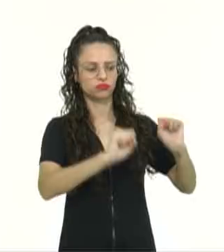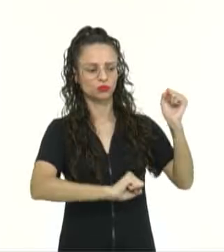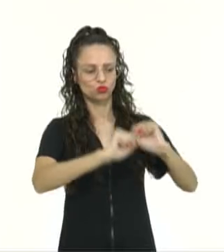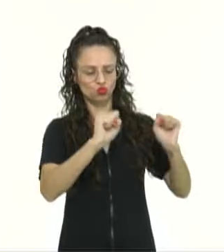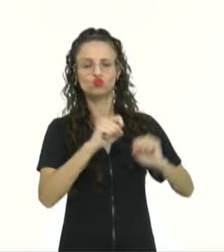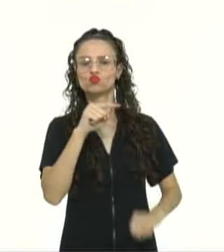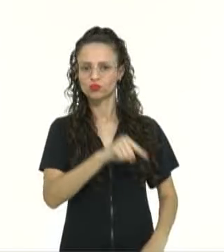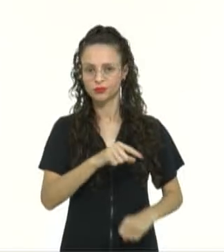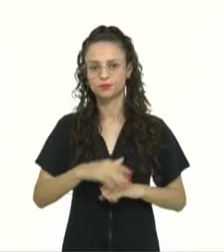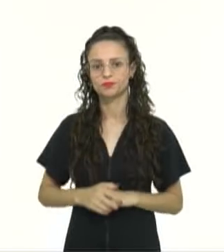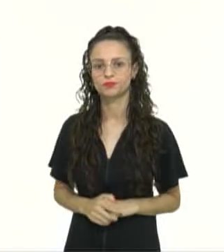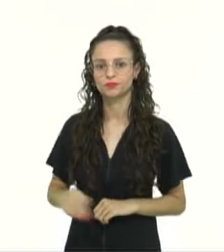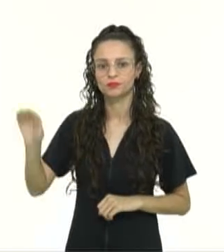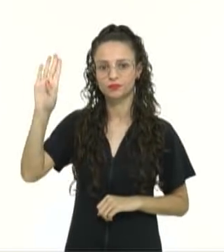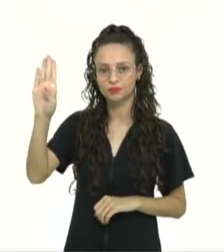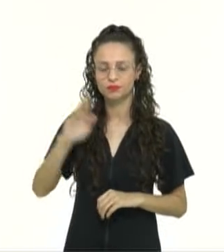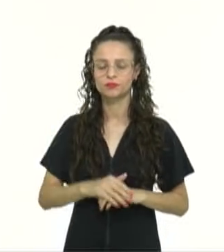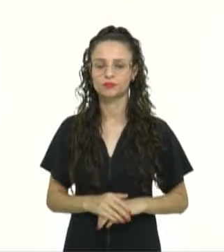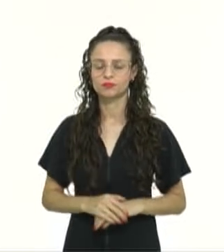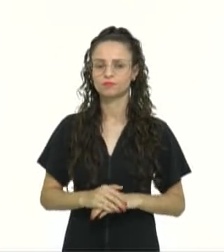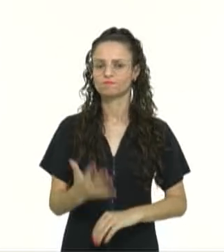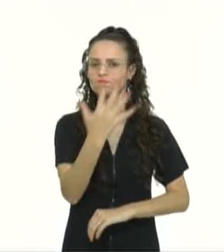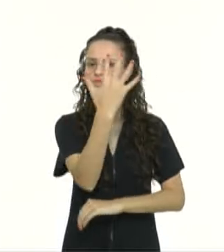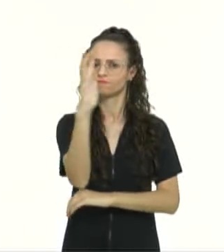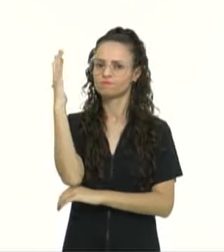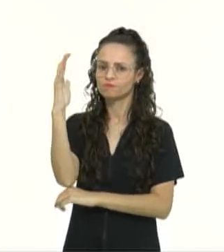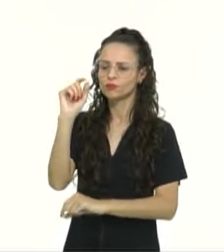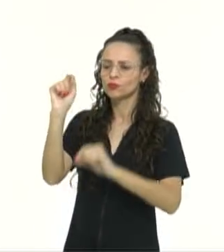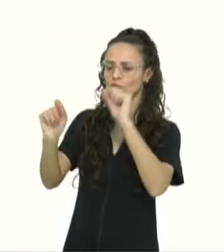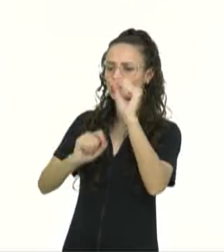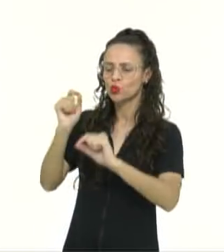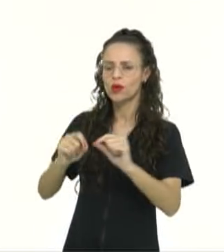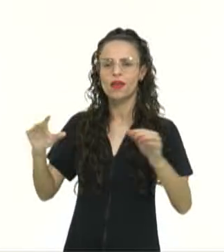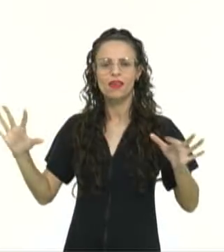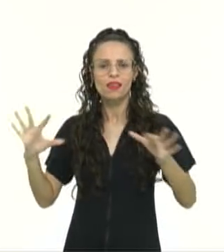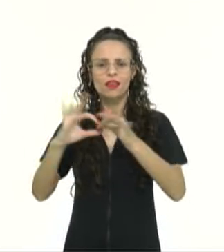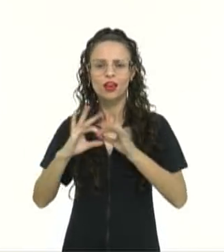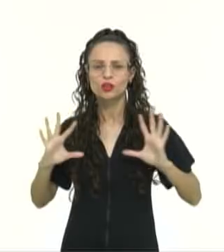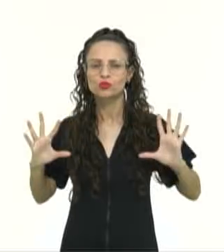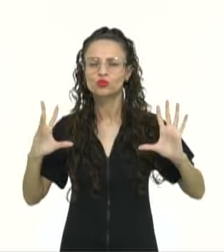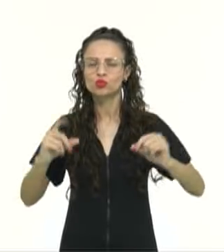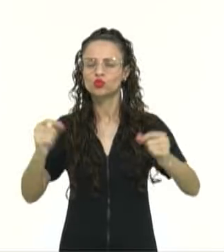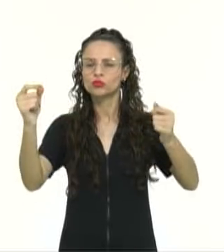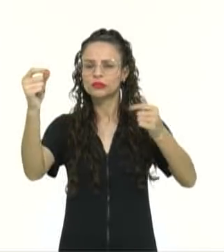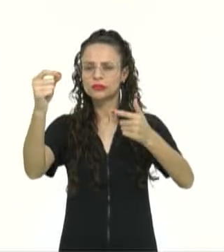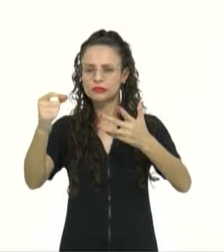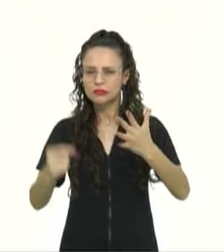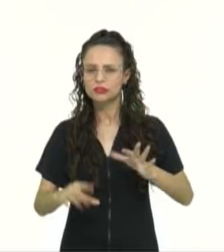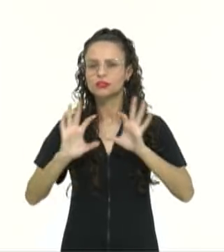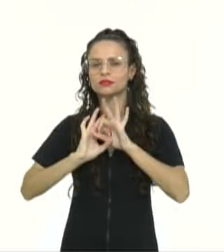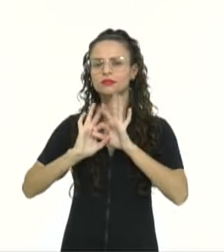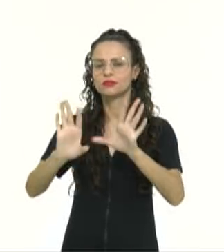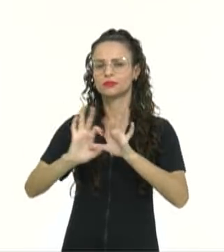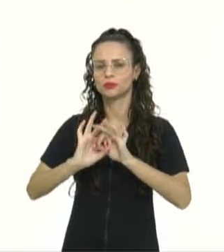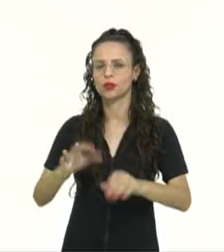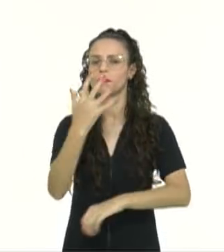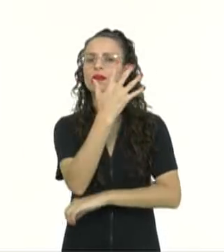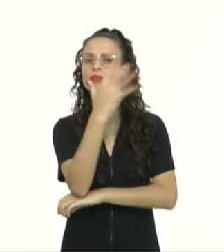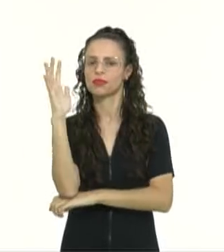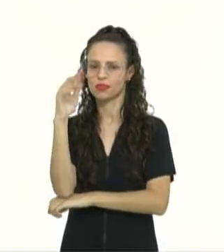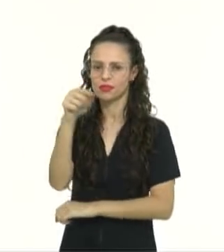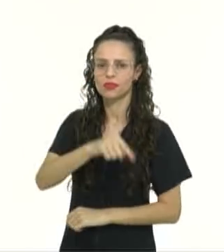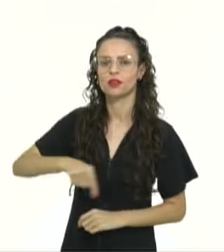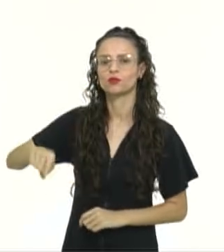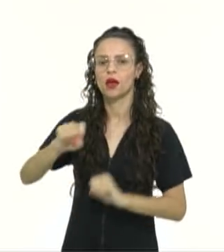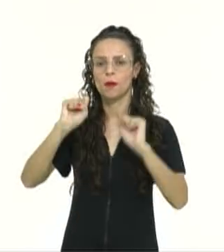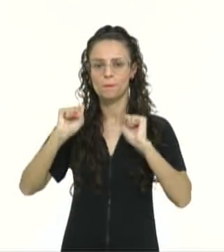indústrias. Letra B. Os recursos naturais correspondem a todos os elementos disponibilizados pela natureza e